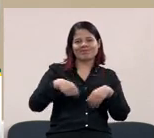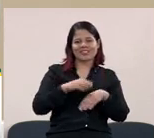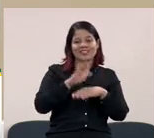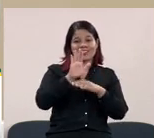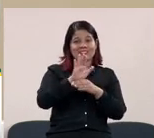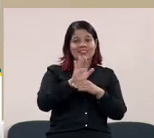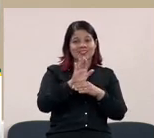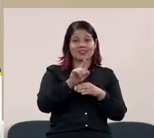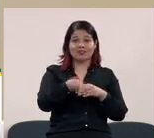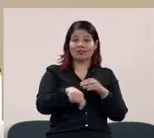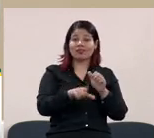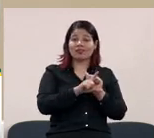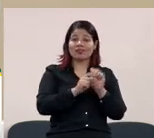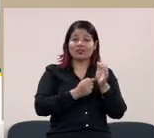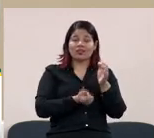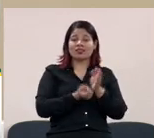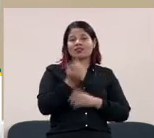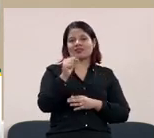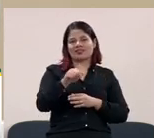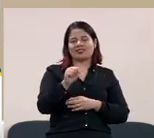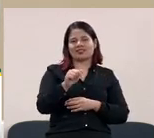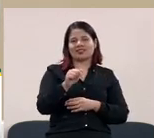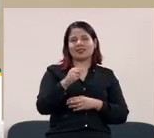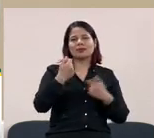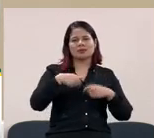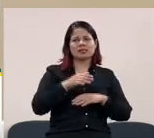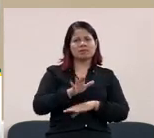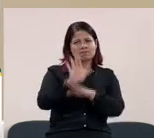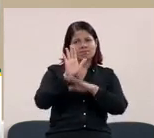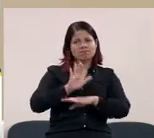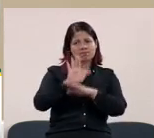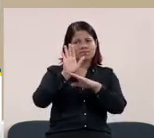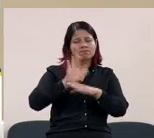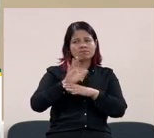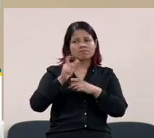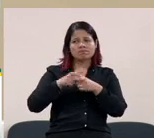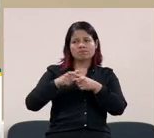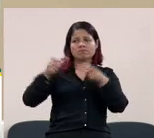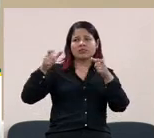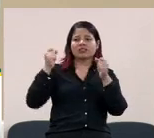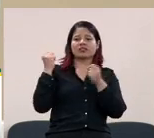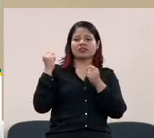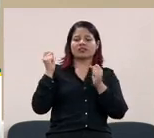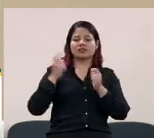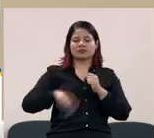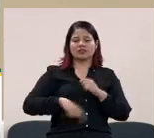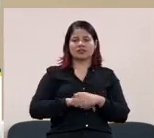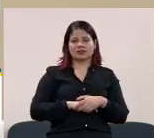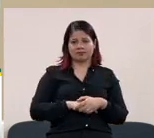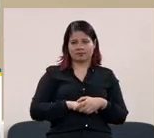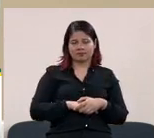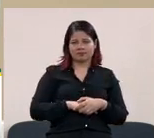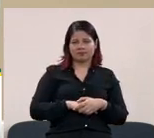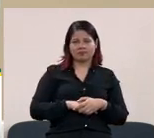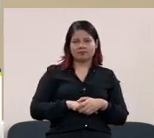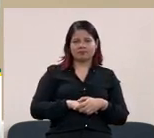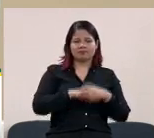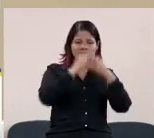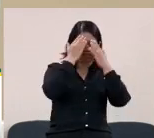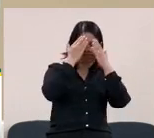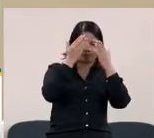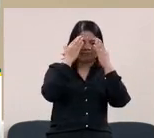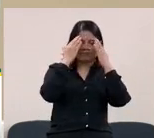nutrientes necessários para crescer e para se tornar o gigante que é por essência. Mais uma vez, agradeço a todos